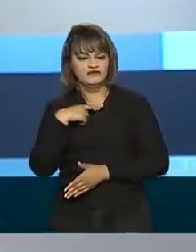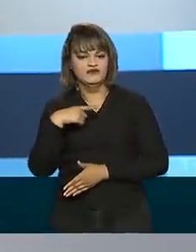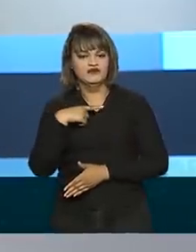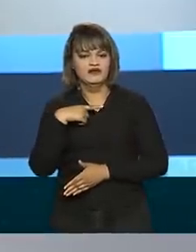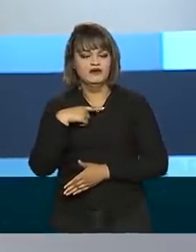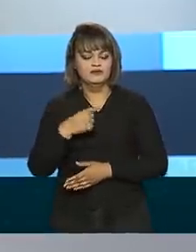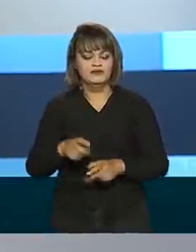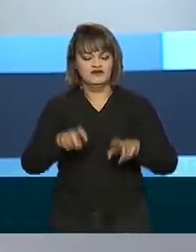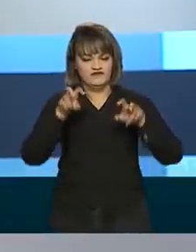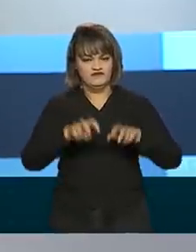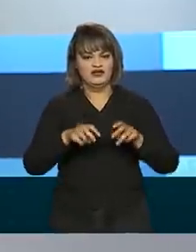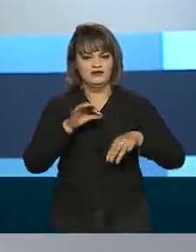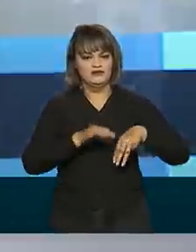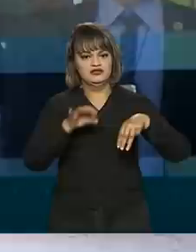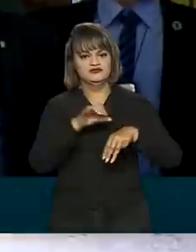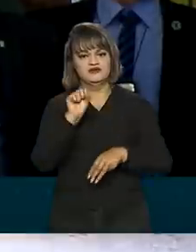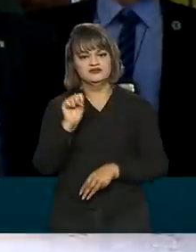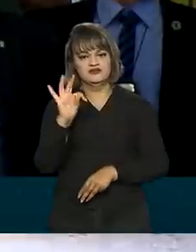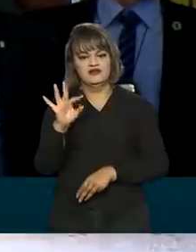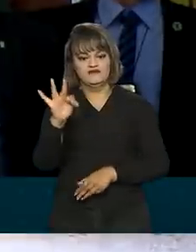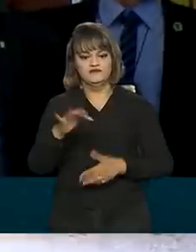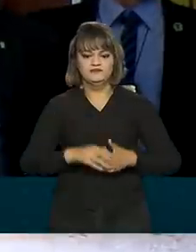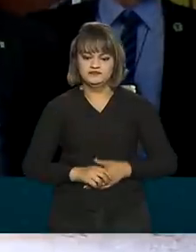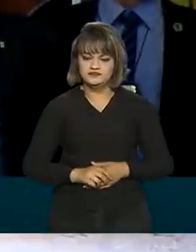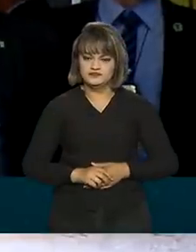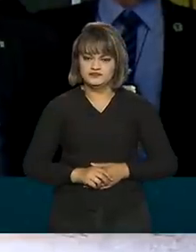governo a vaga no STF